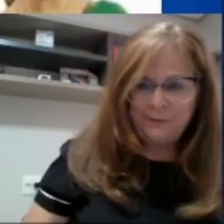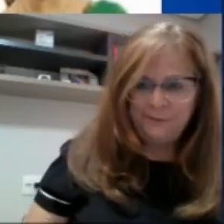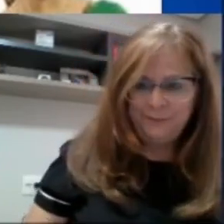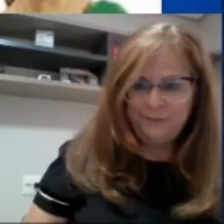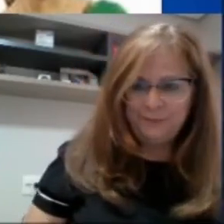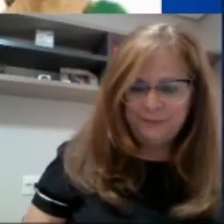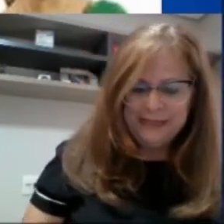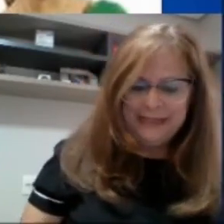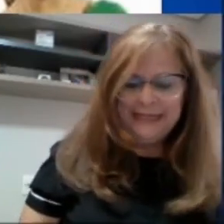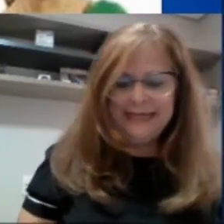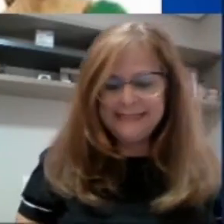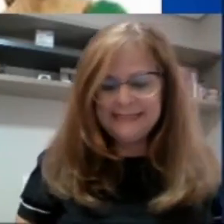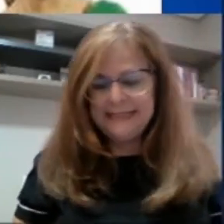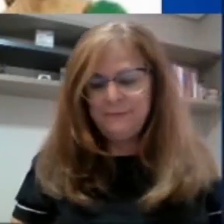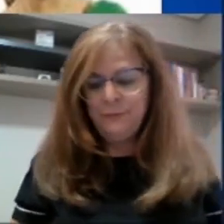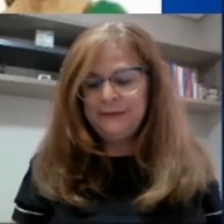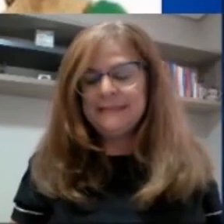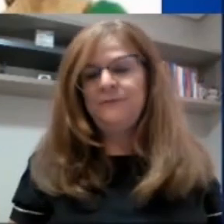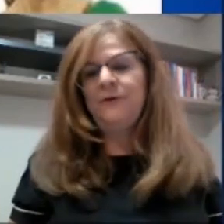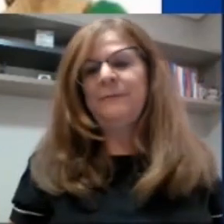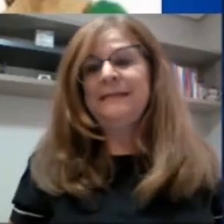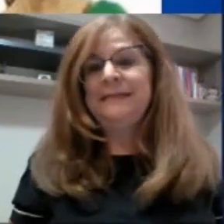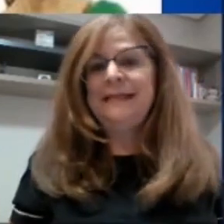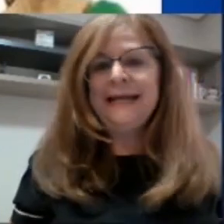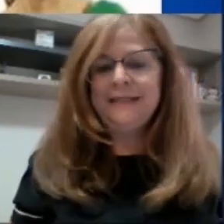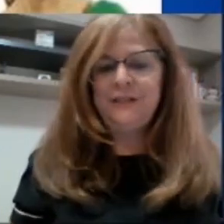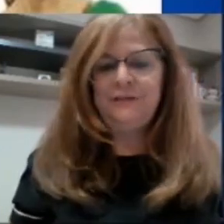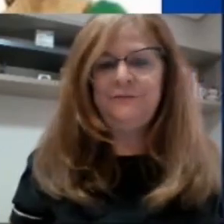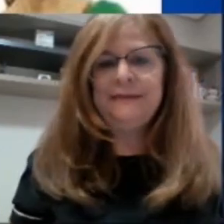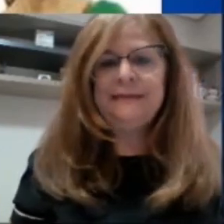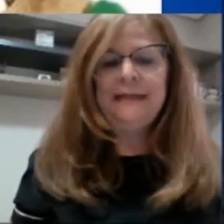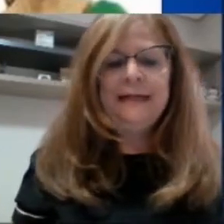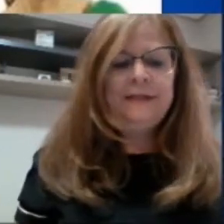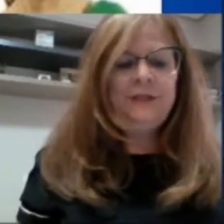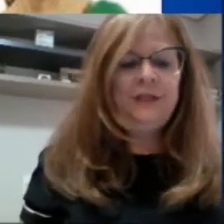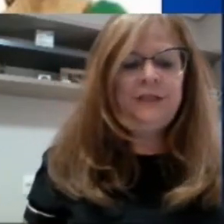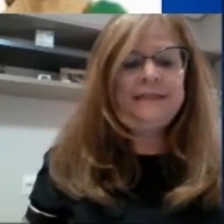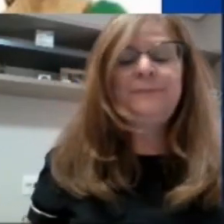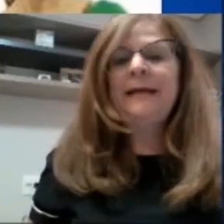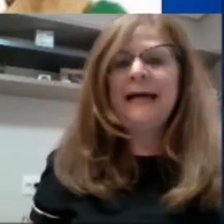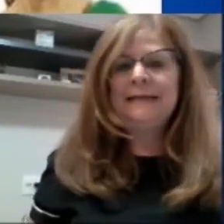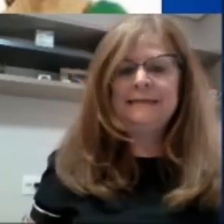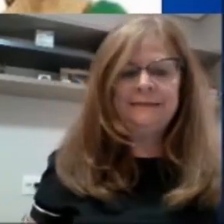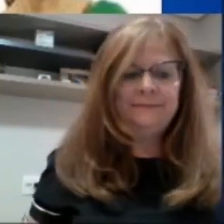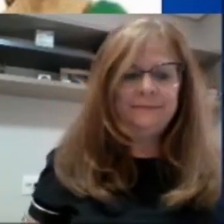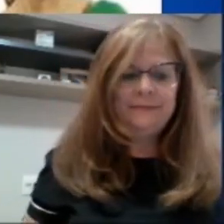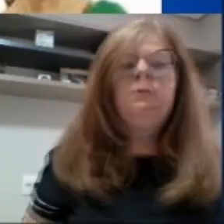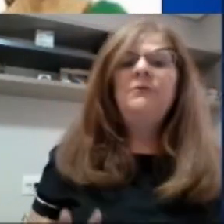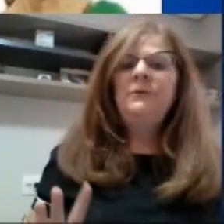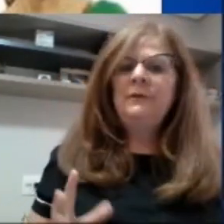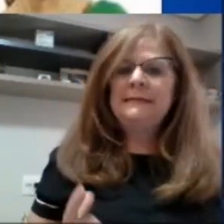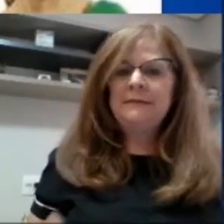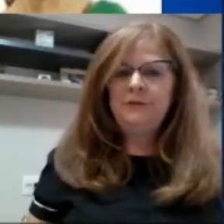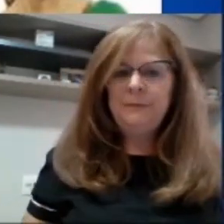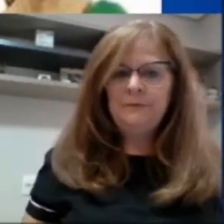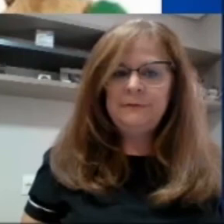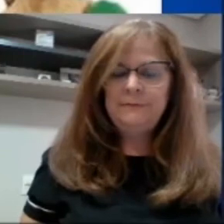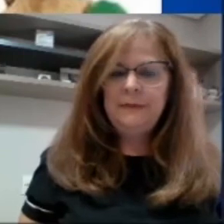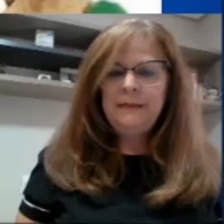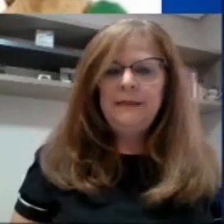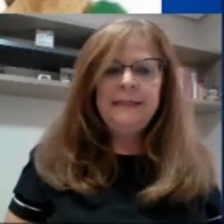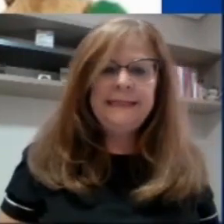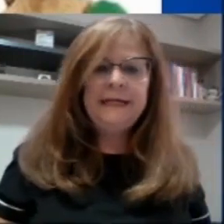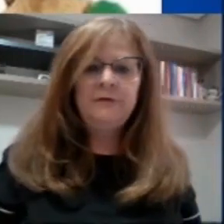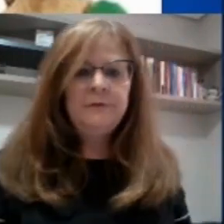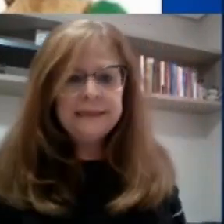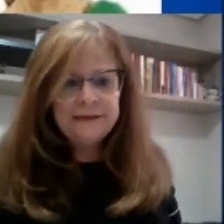visual. E existem muitas formas criativas de explorá-las. Configuração de mãos.